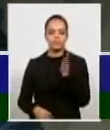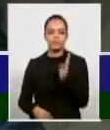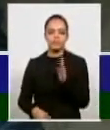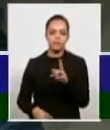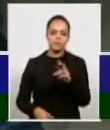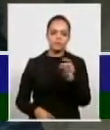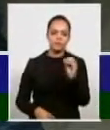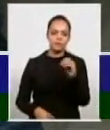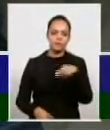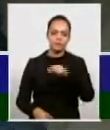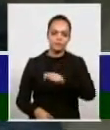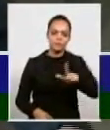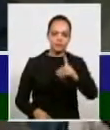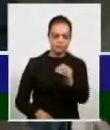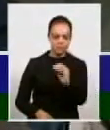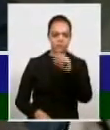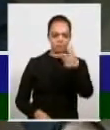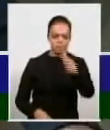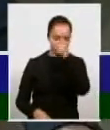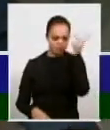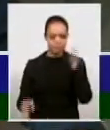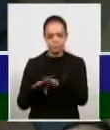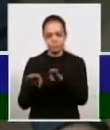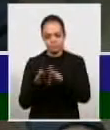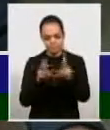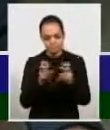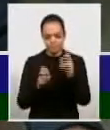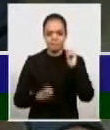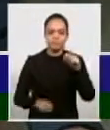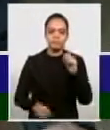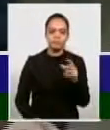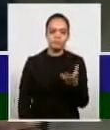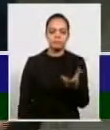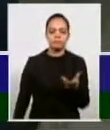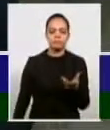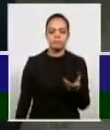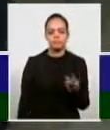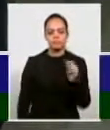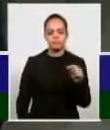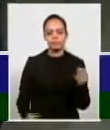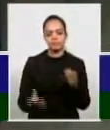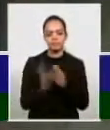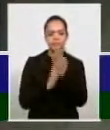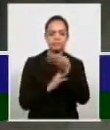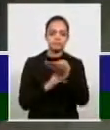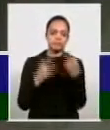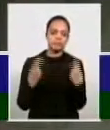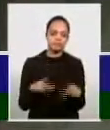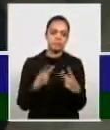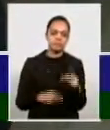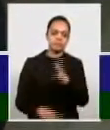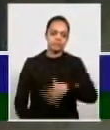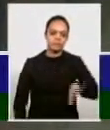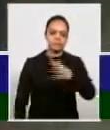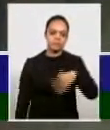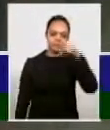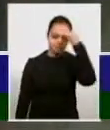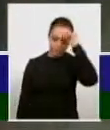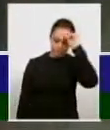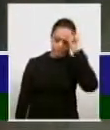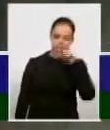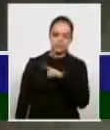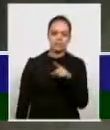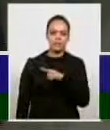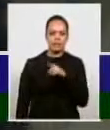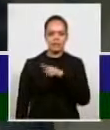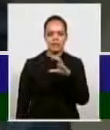o Ronaldo, os demais ali, em relação à entrada nessas zonas rurais ali, onde tem aqui